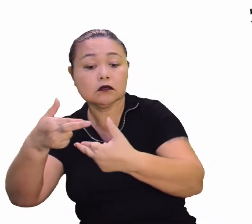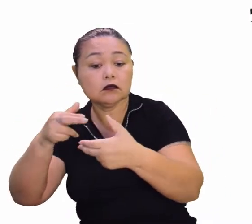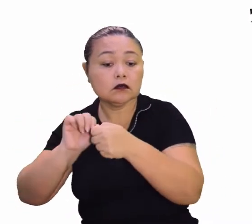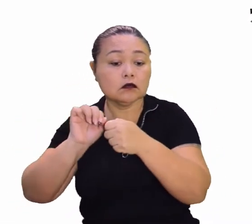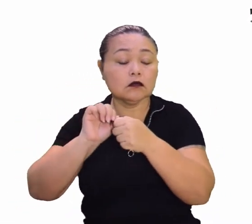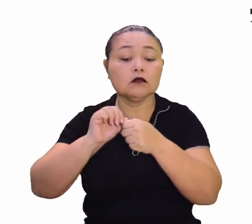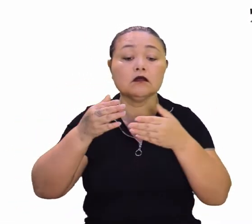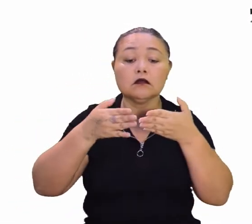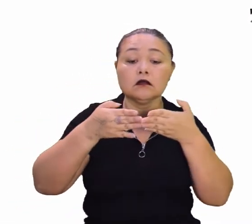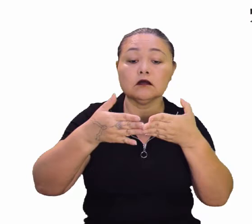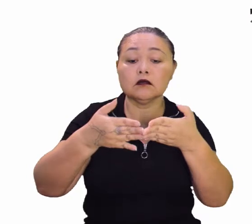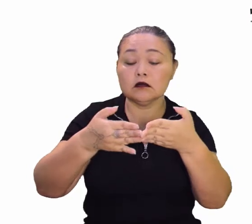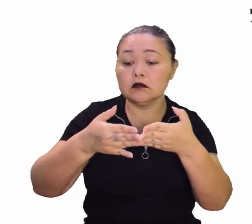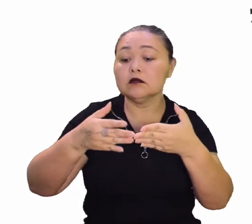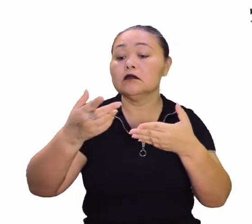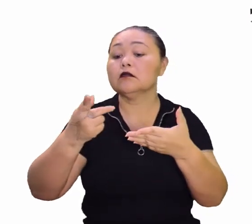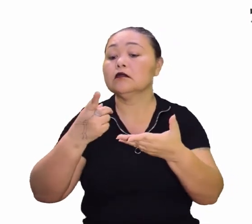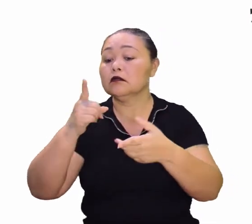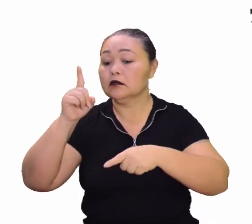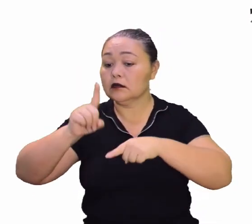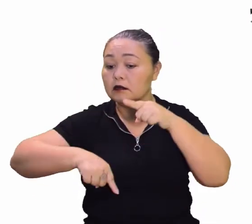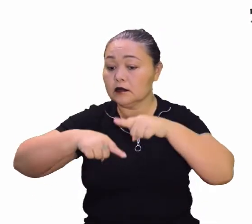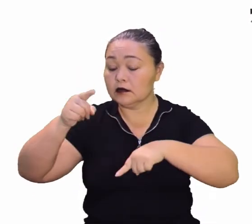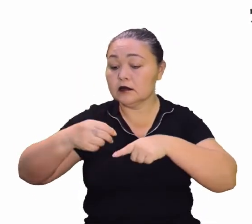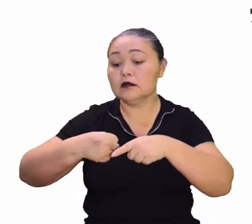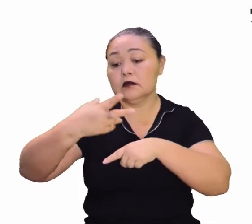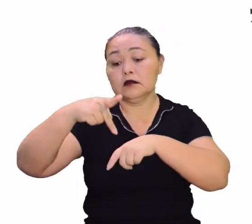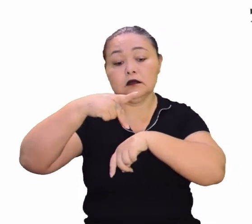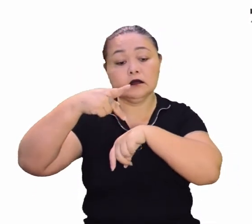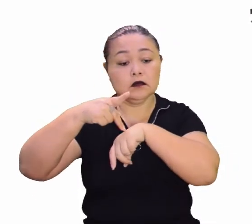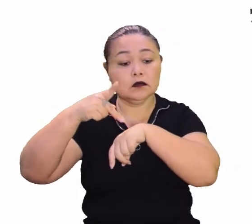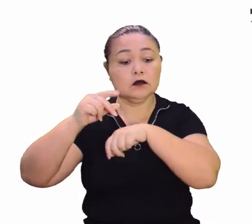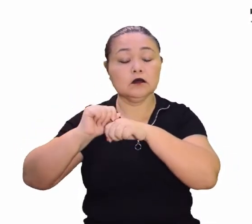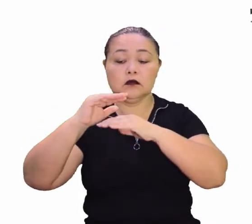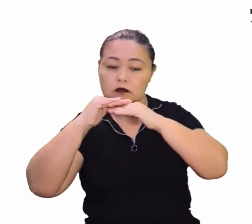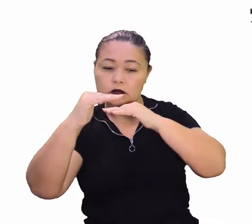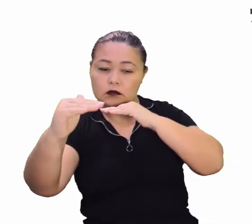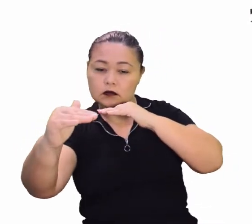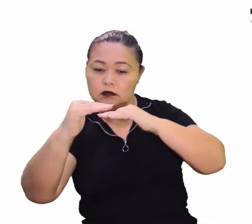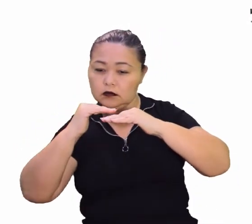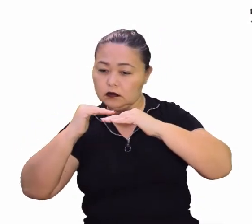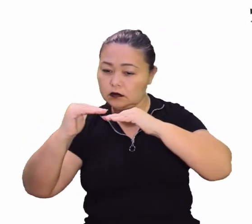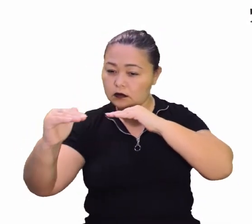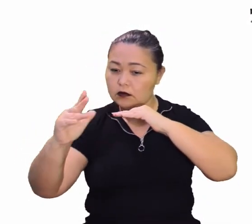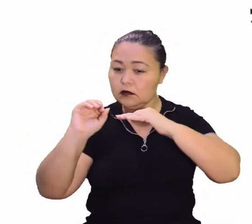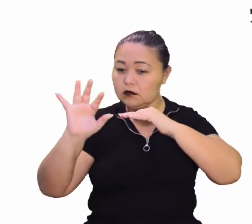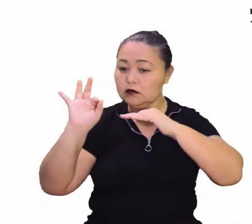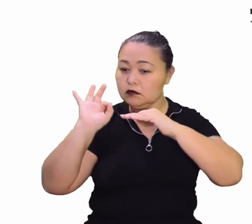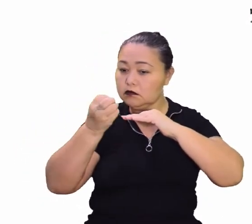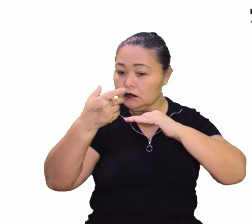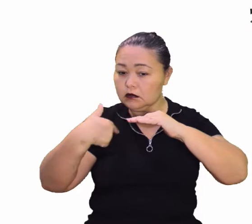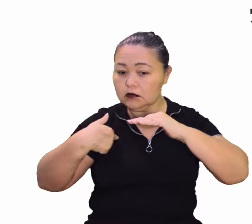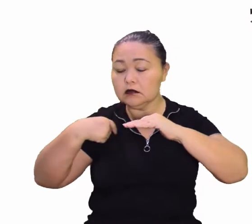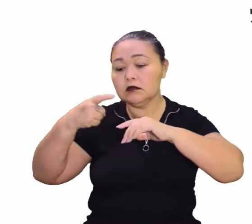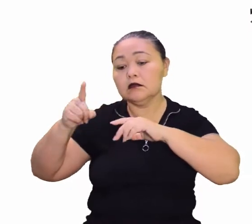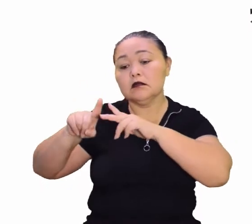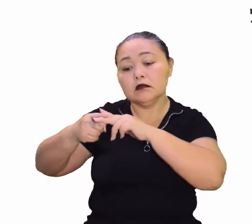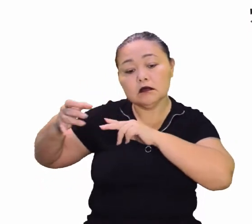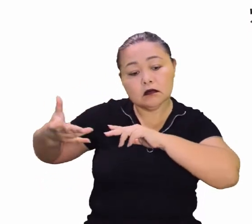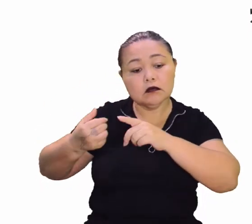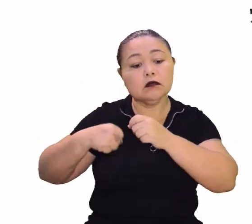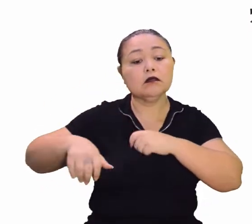propícia à exportação. D. Topografia plana favorável à mecanização. E a E. Área de